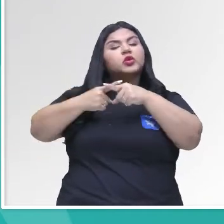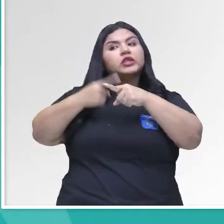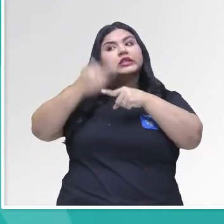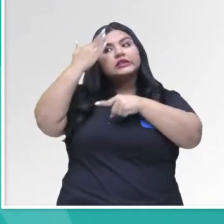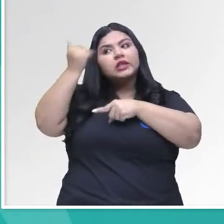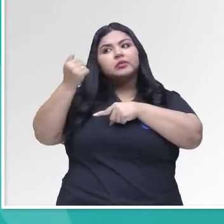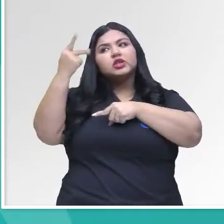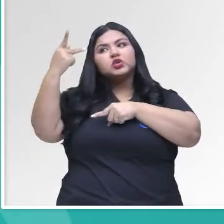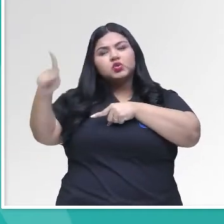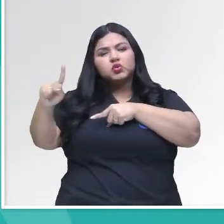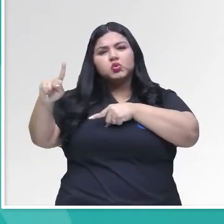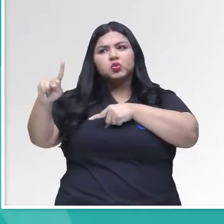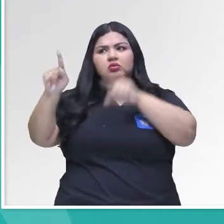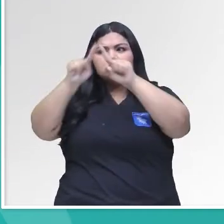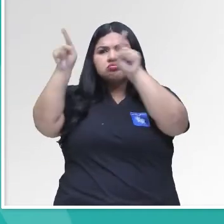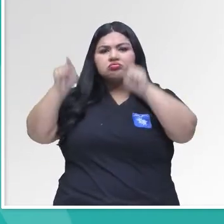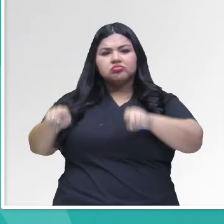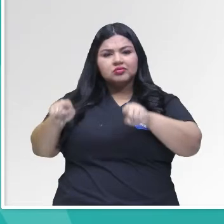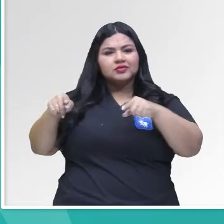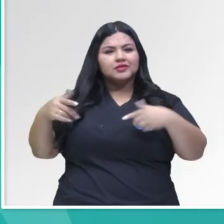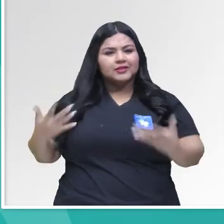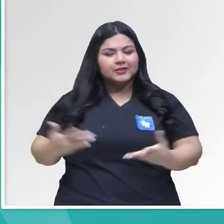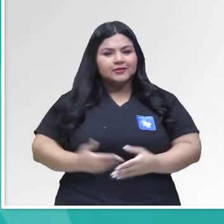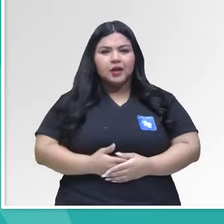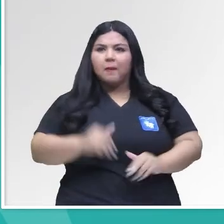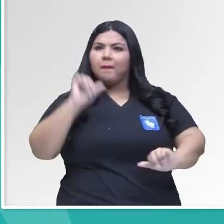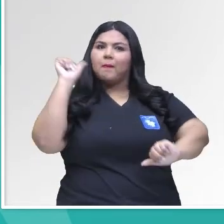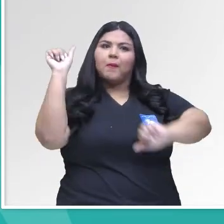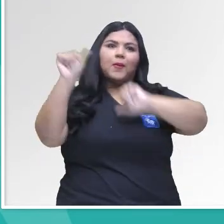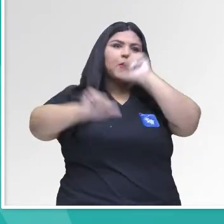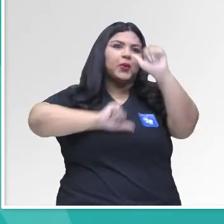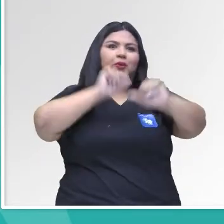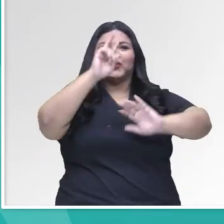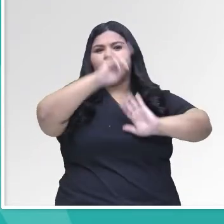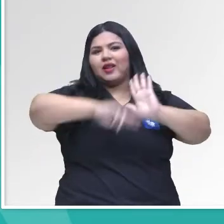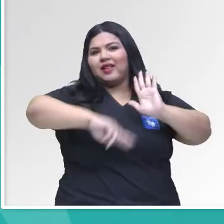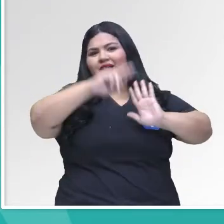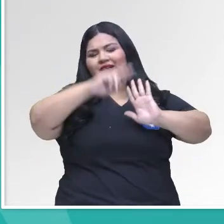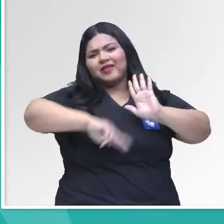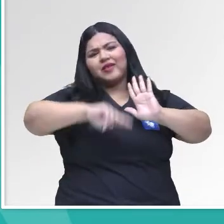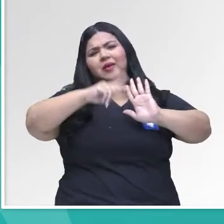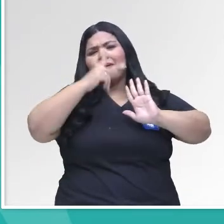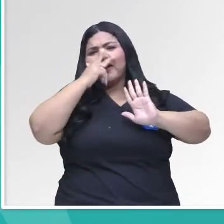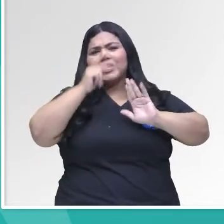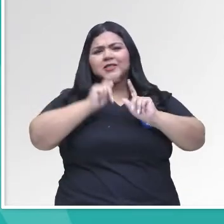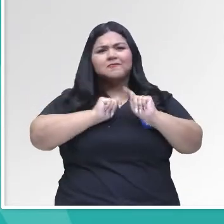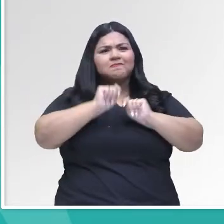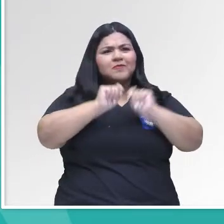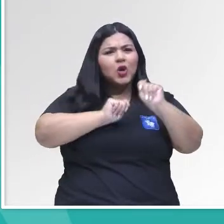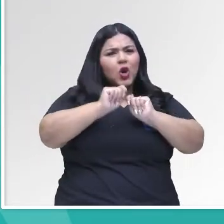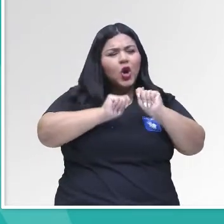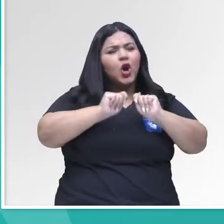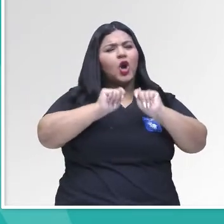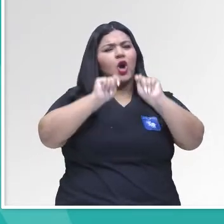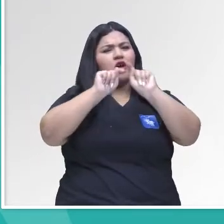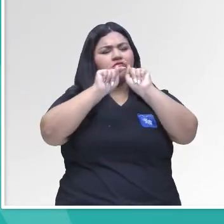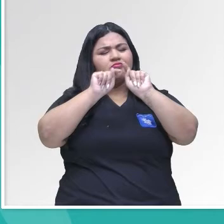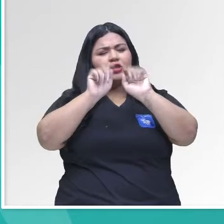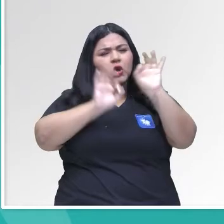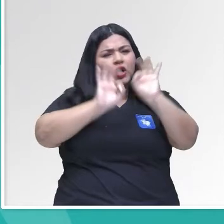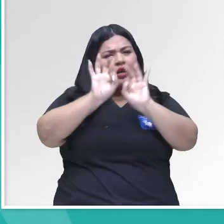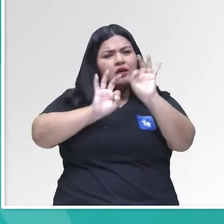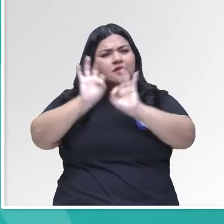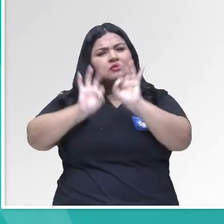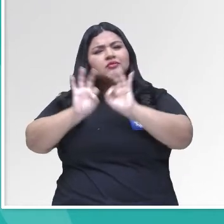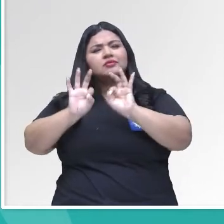sua indecisão. Mudou completamente a leitura do texto, ele ficou mais amarrado. Conseguiu perceber assim?